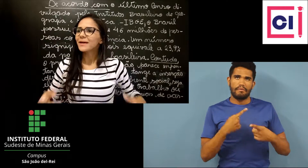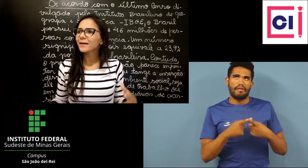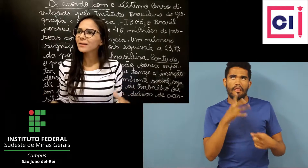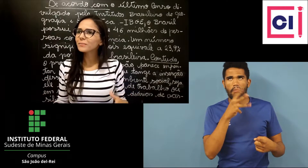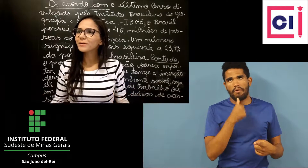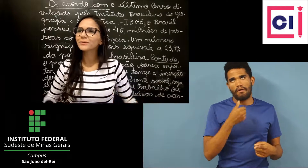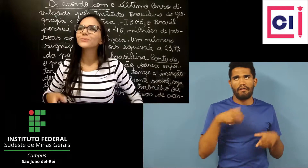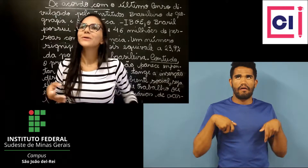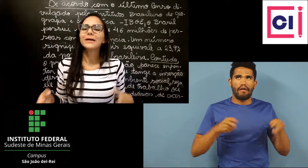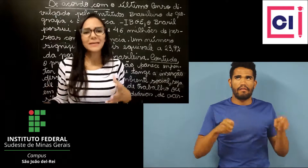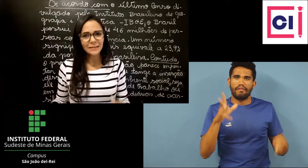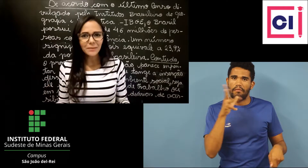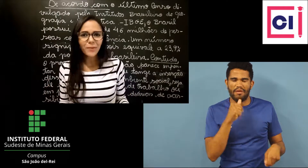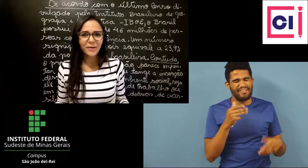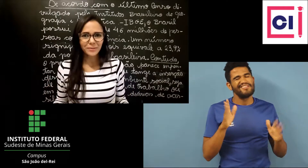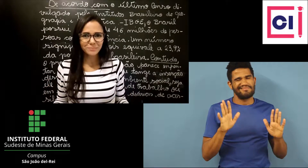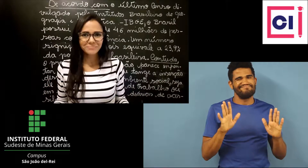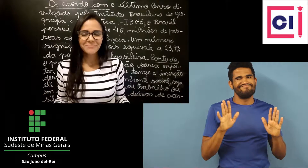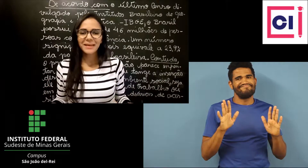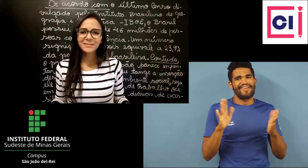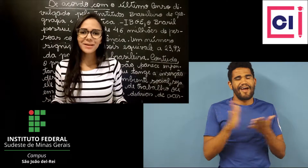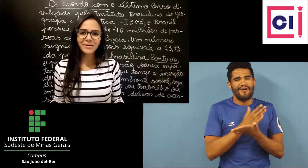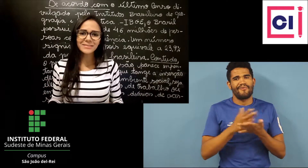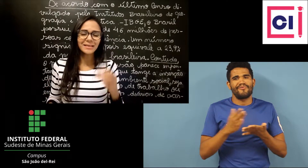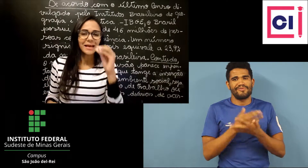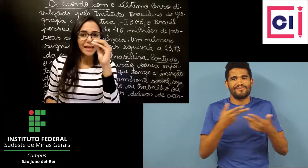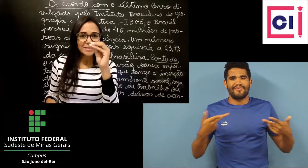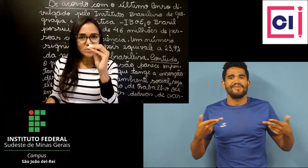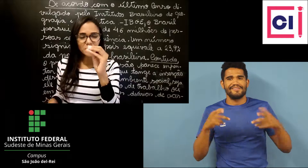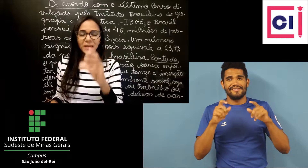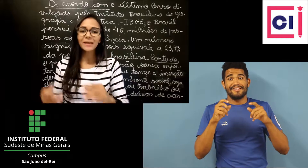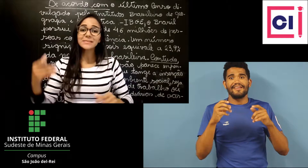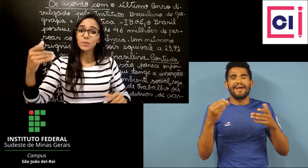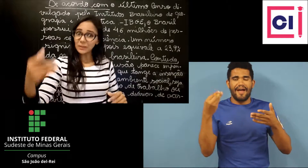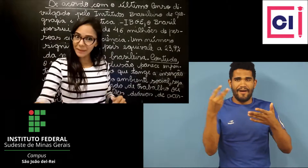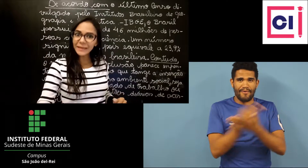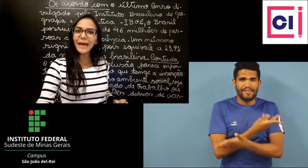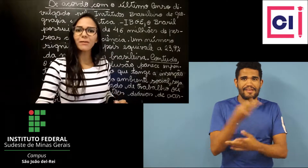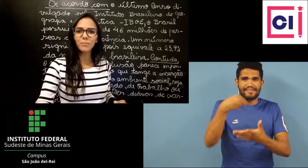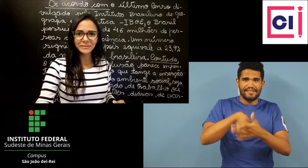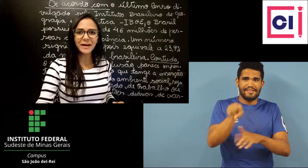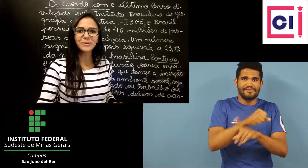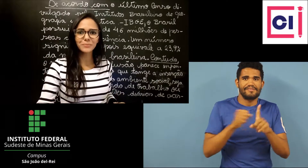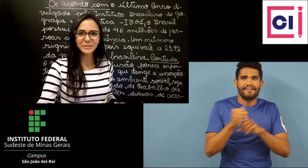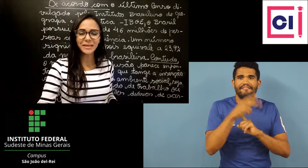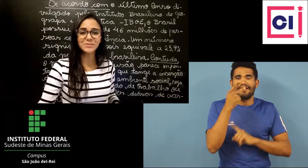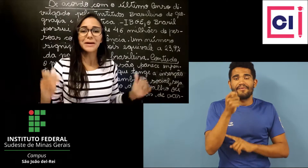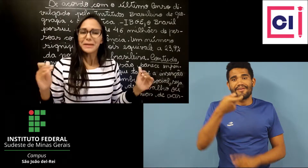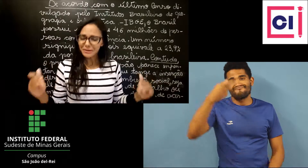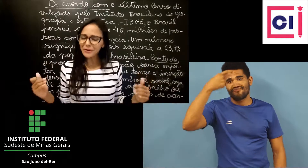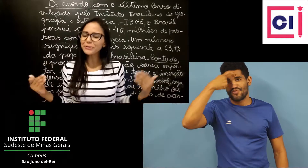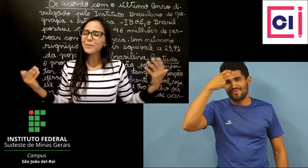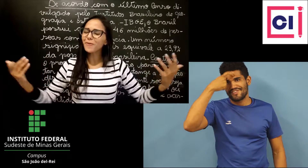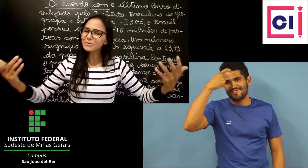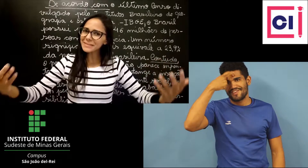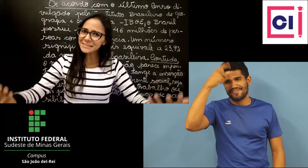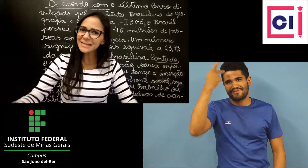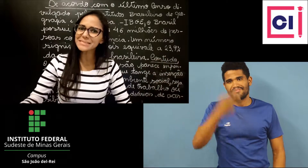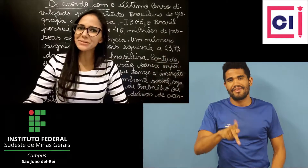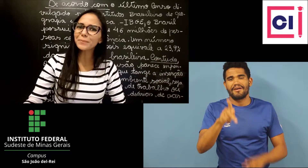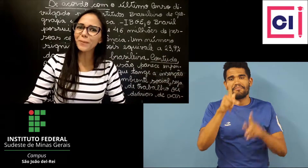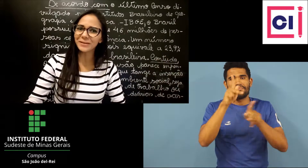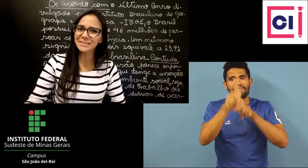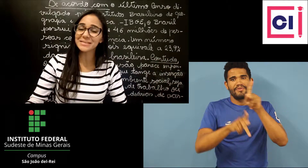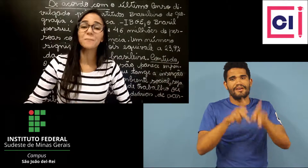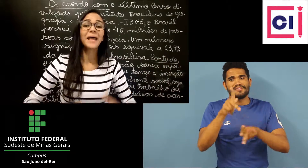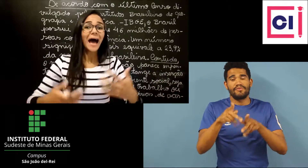pessoas reclamando da demora. Então, assim, questões pequenas que eu também quero abordar no meu texto, que falta uma